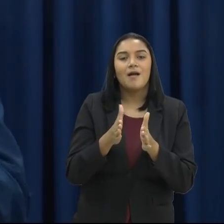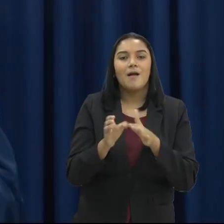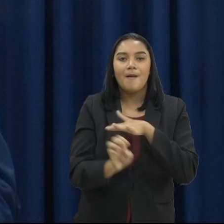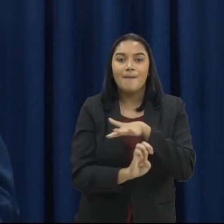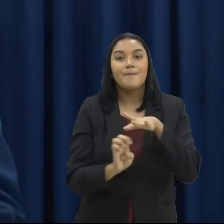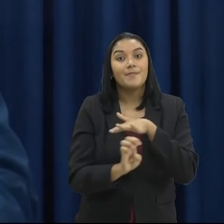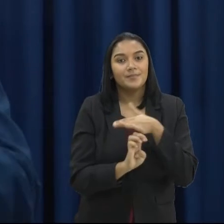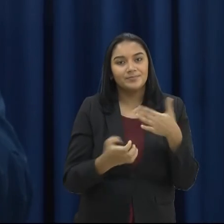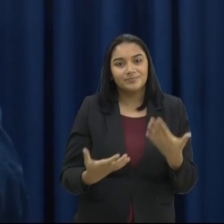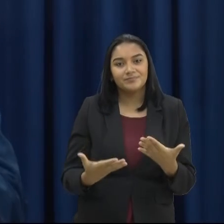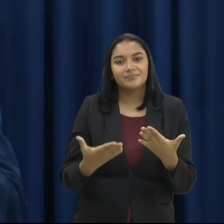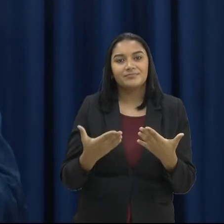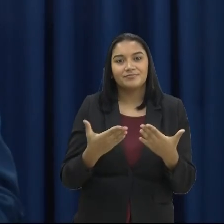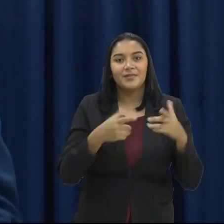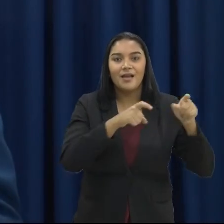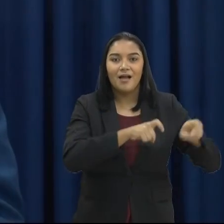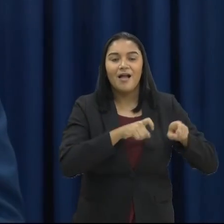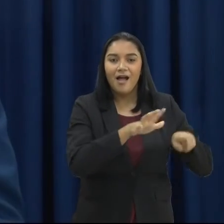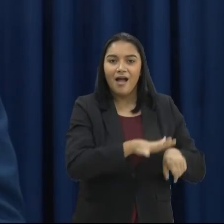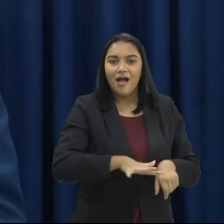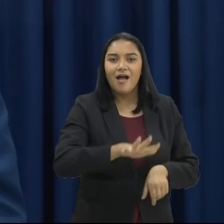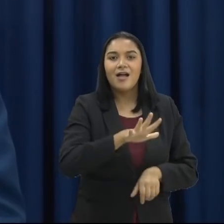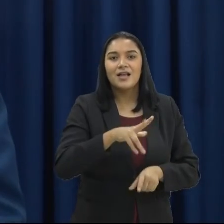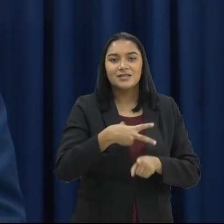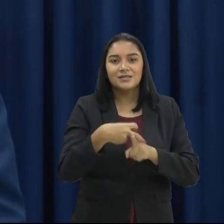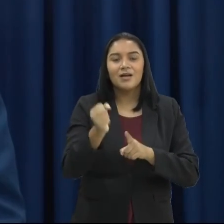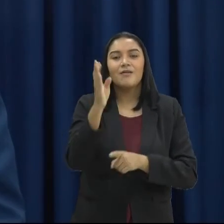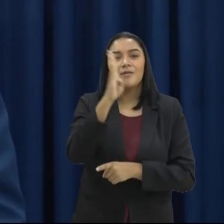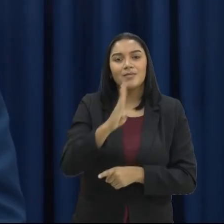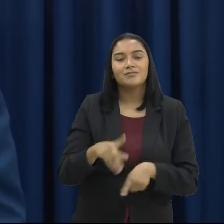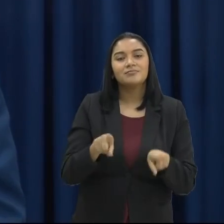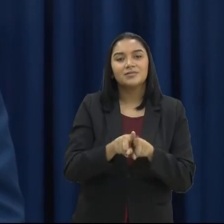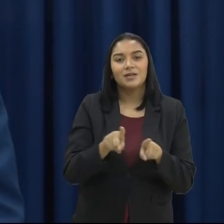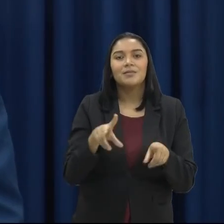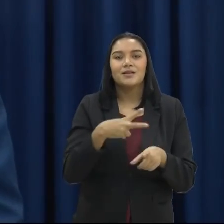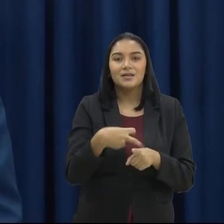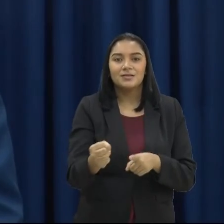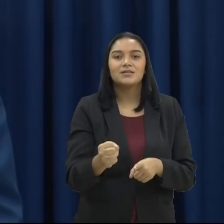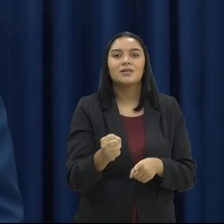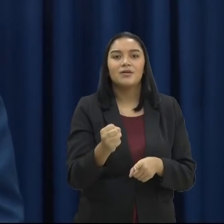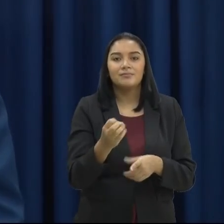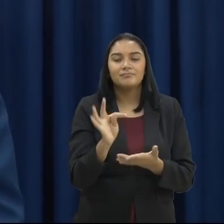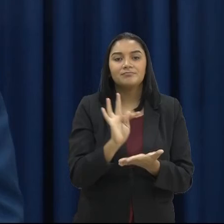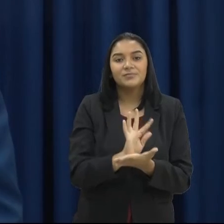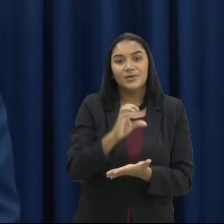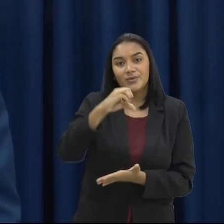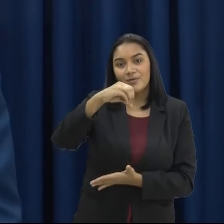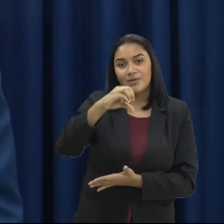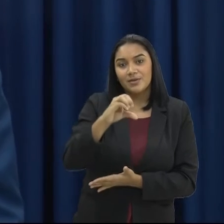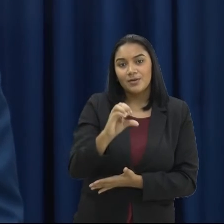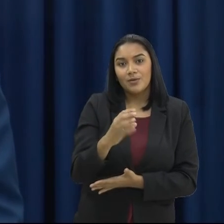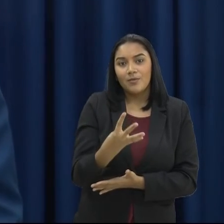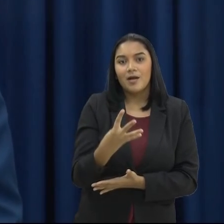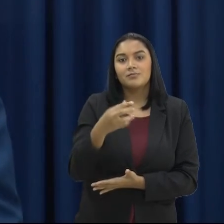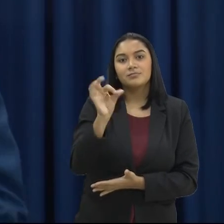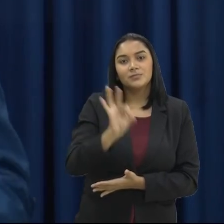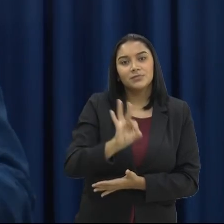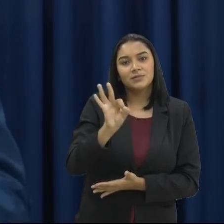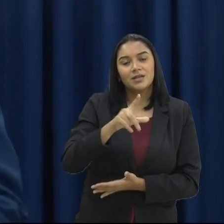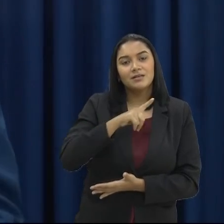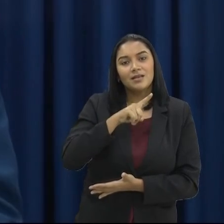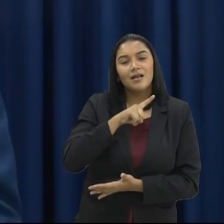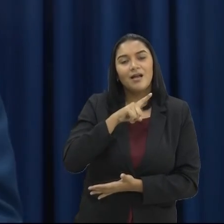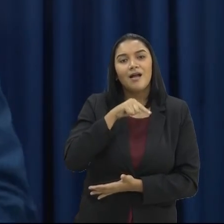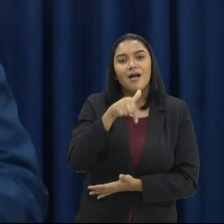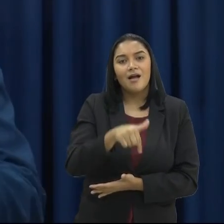A agricultura tem salvado o Brasil e vai salvar também Teresina. 94% do que consumimos em Teresina